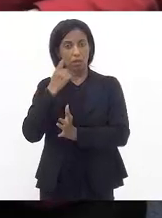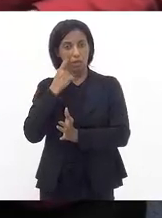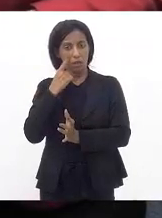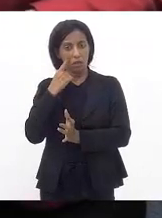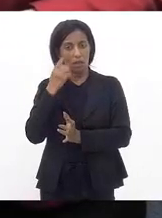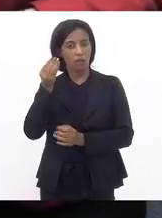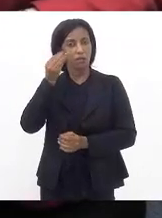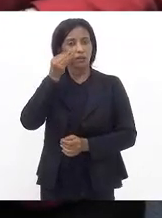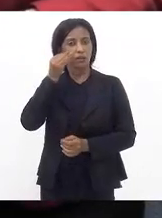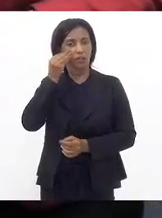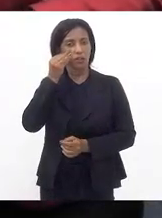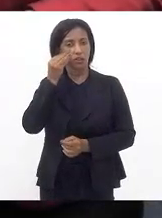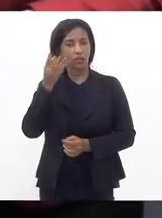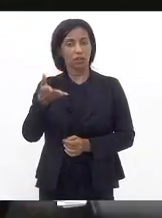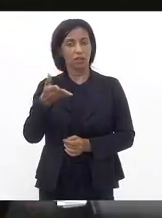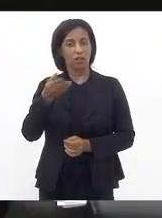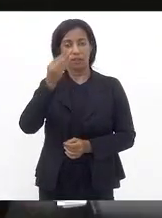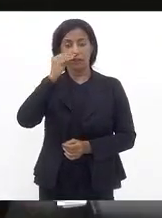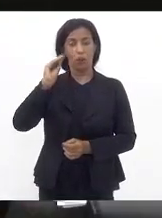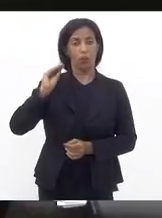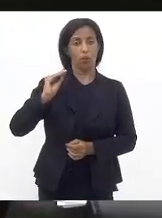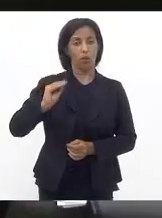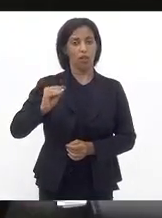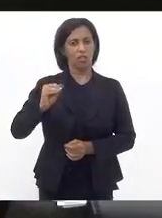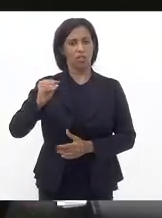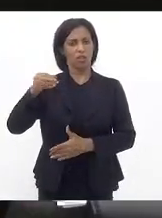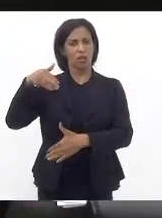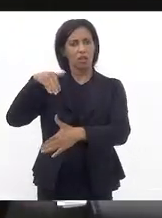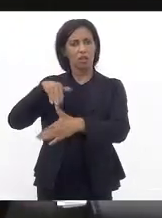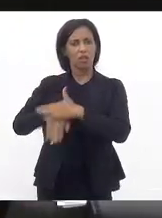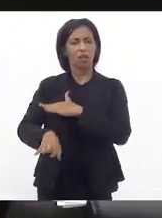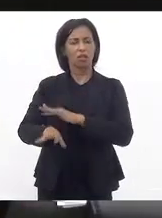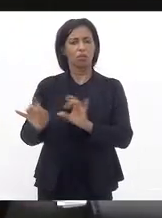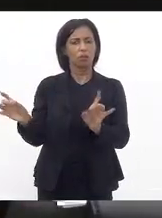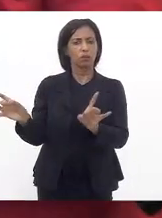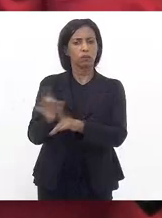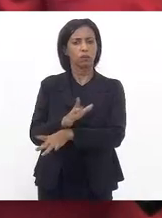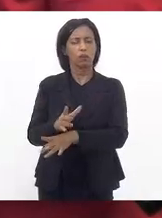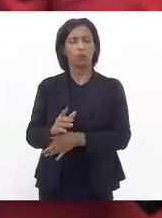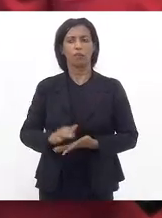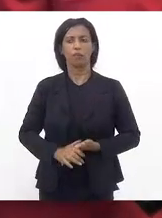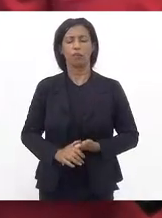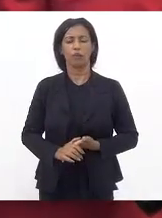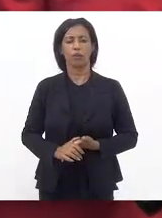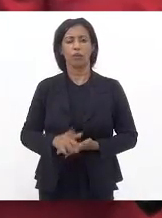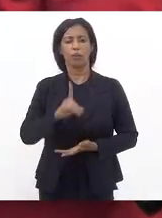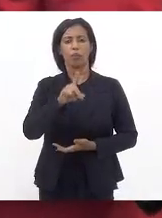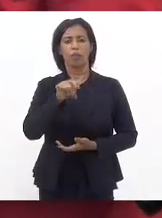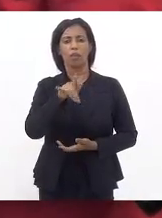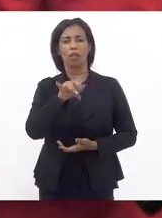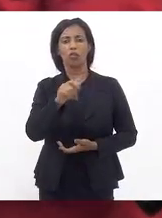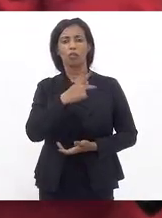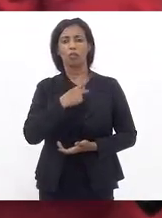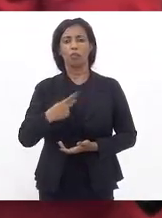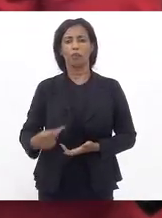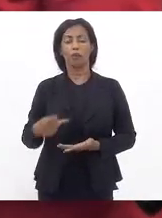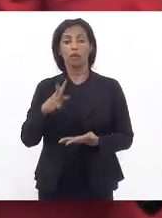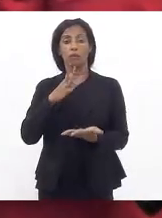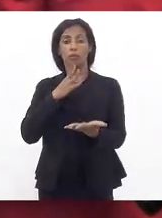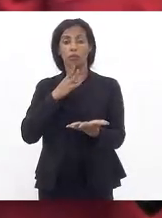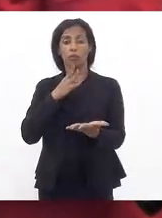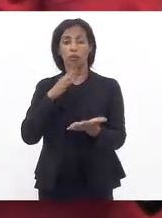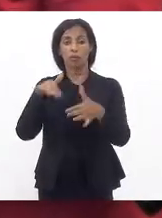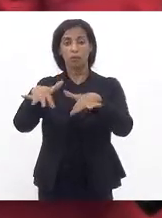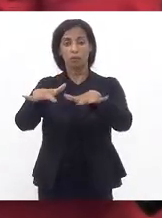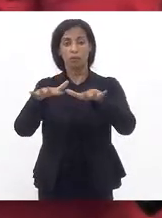ouvido sobre a matéria serão tidos como rejeitados e arquivados definitivamente por despacho do presidente tanto conhecimento